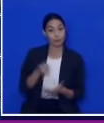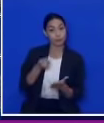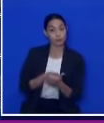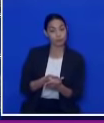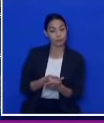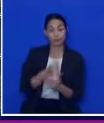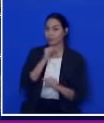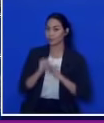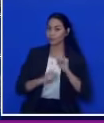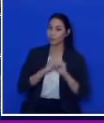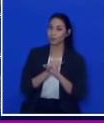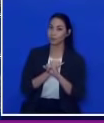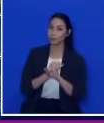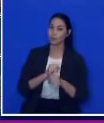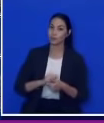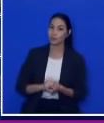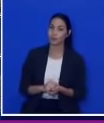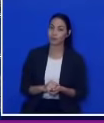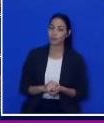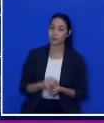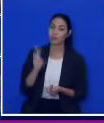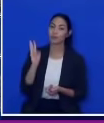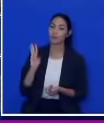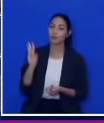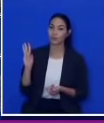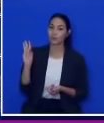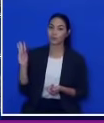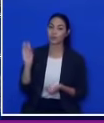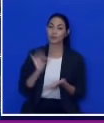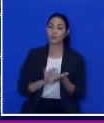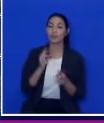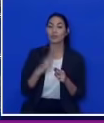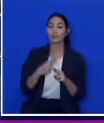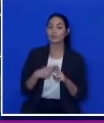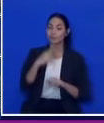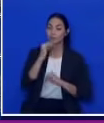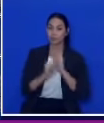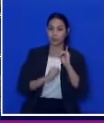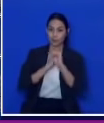suas apostas online, é só acessar